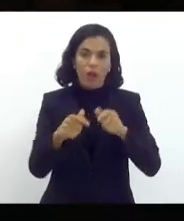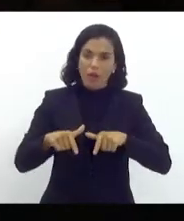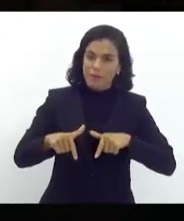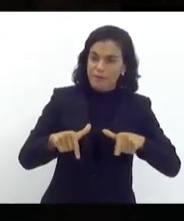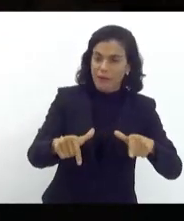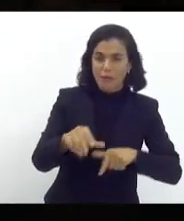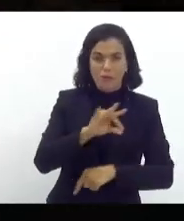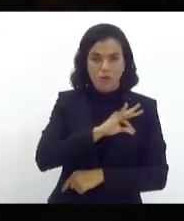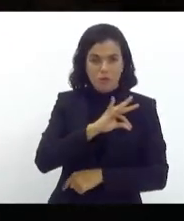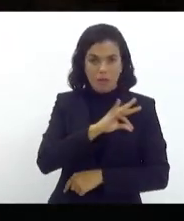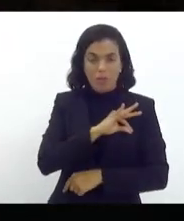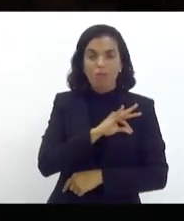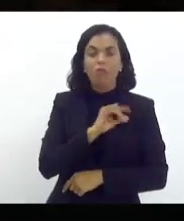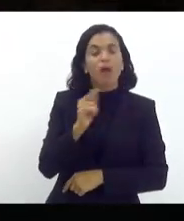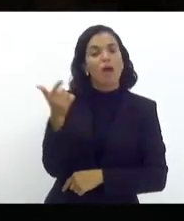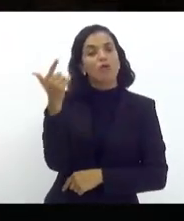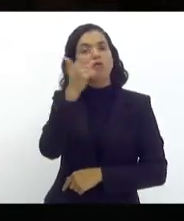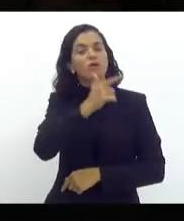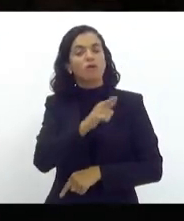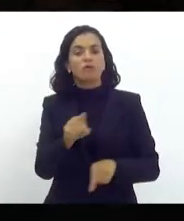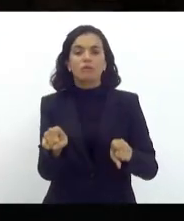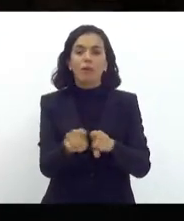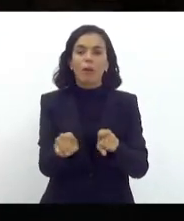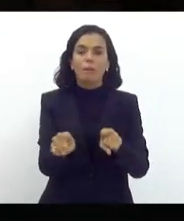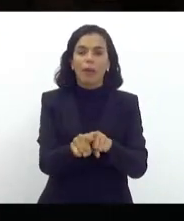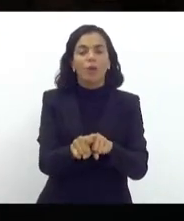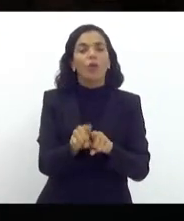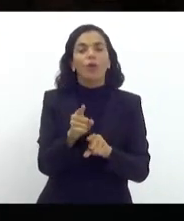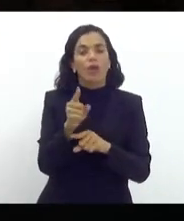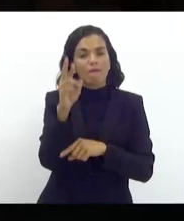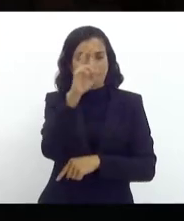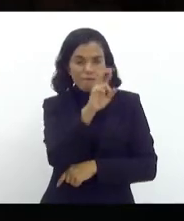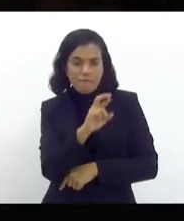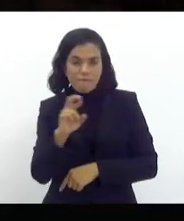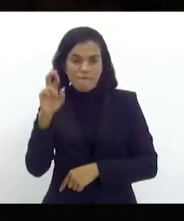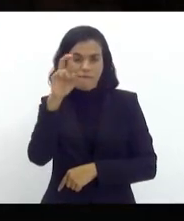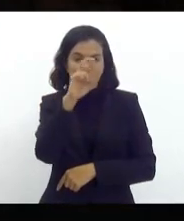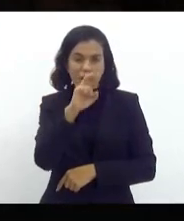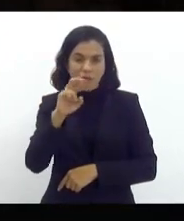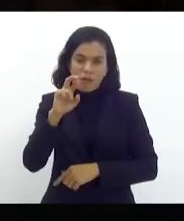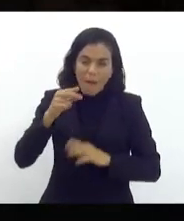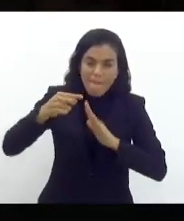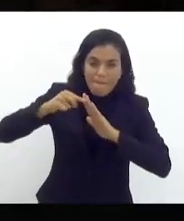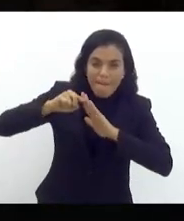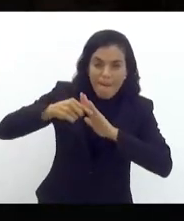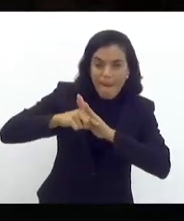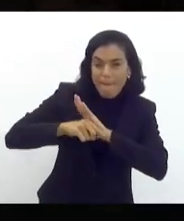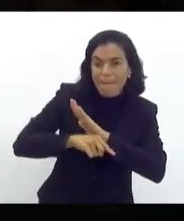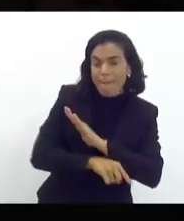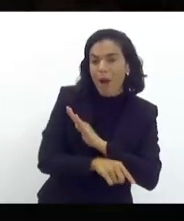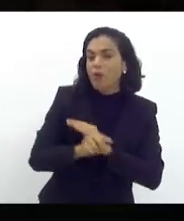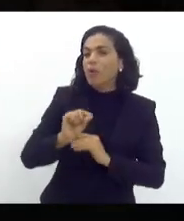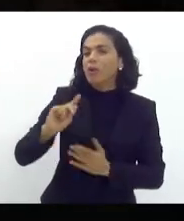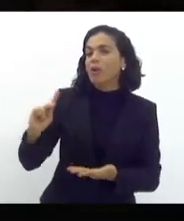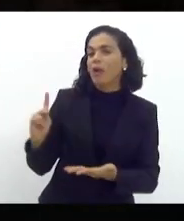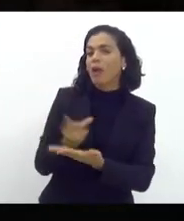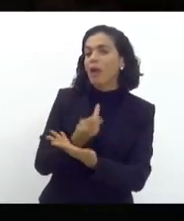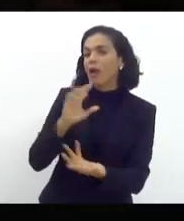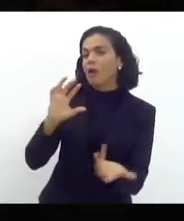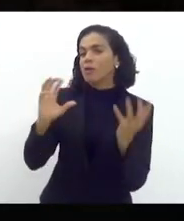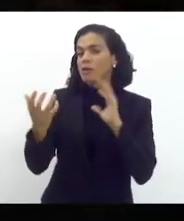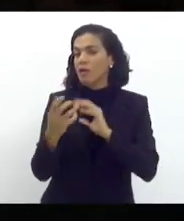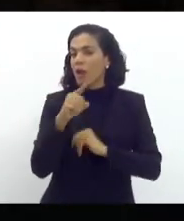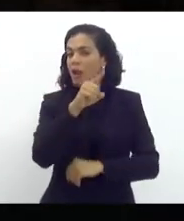policial para que possa também fazer uma investigação isenta sobre o que ocorreu na Vila